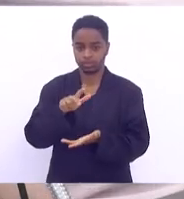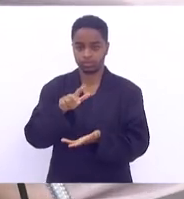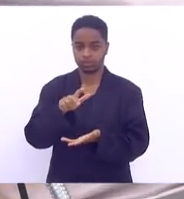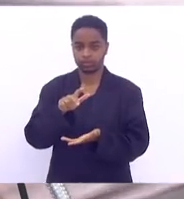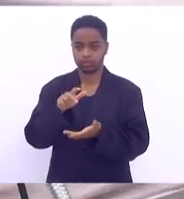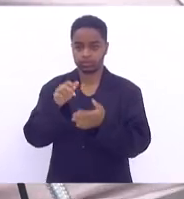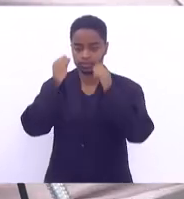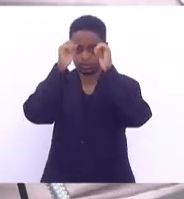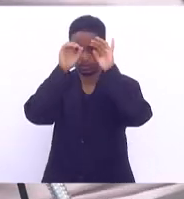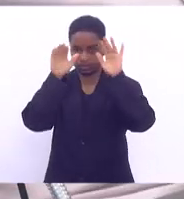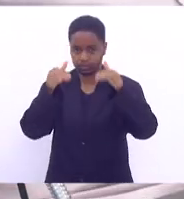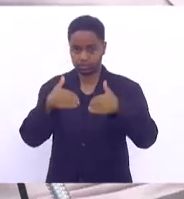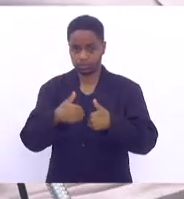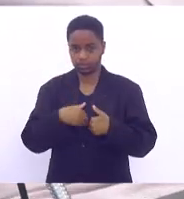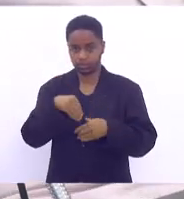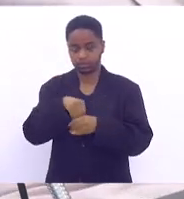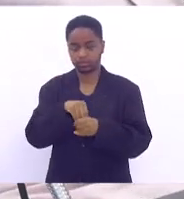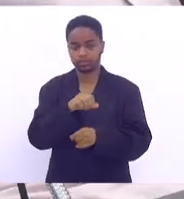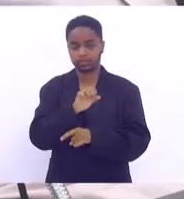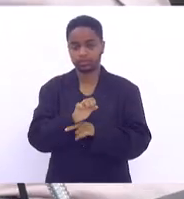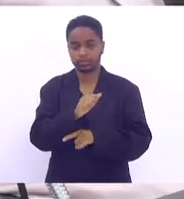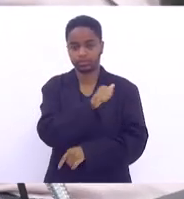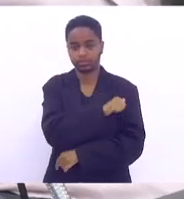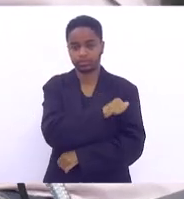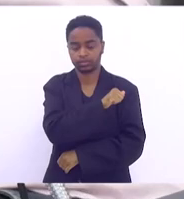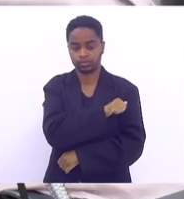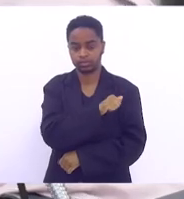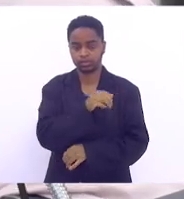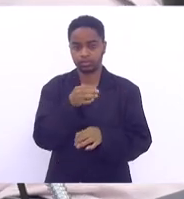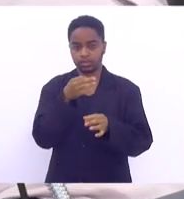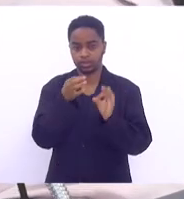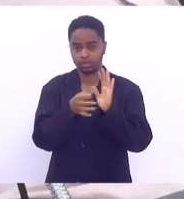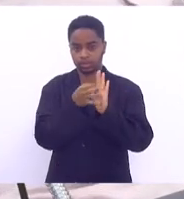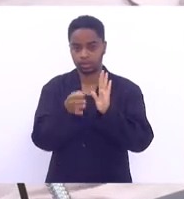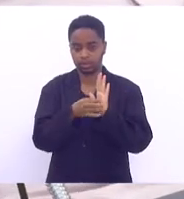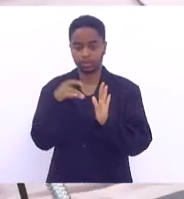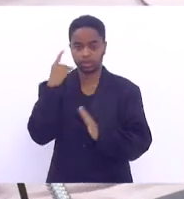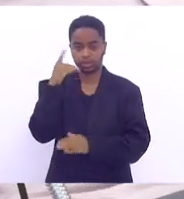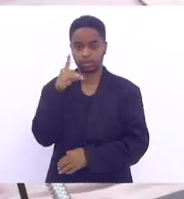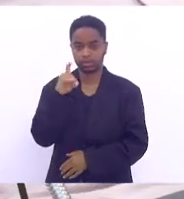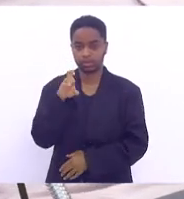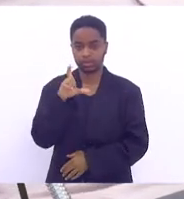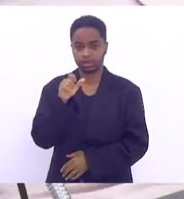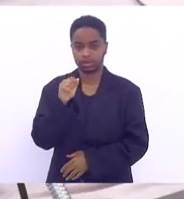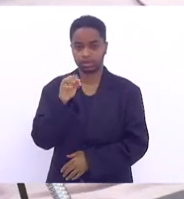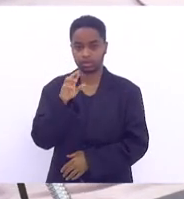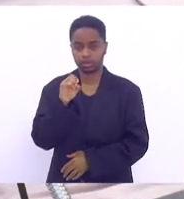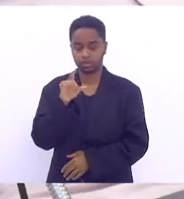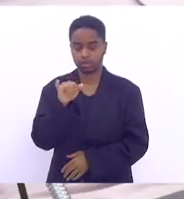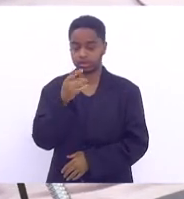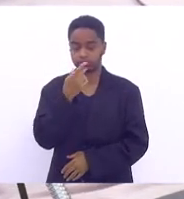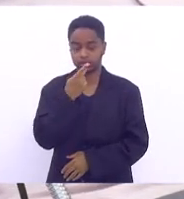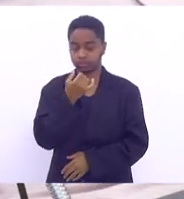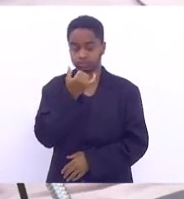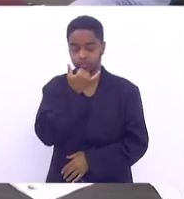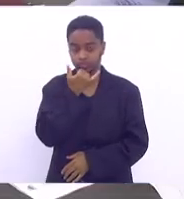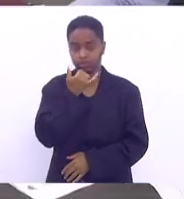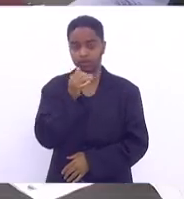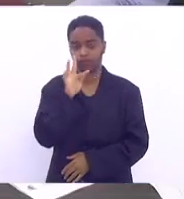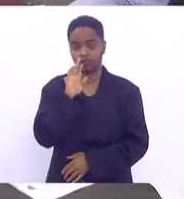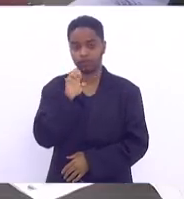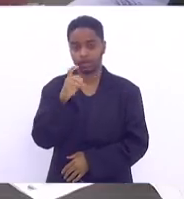do espectro autista no âmbito do Estado do Rio de Janeiro. Para aparecer, deputado Guilherme De Laroli. Não. Desculpa, deputado Fred